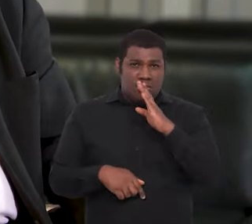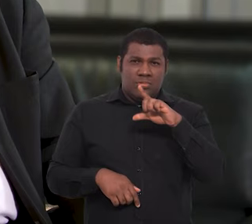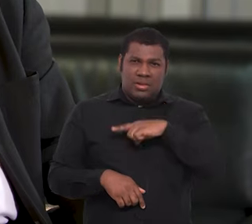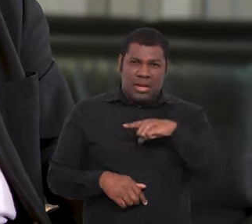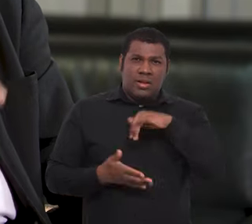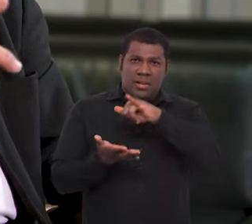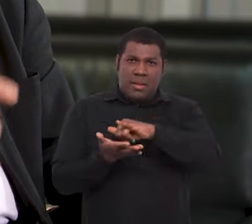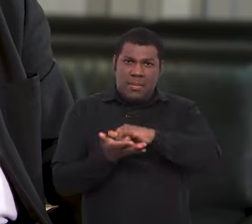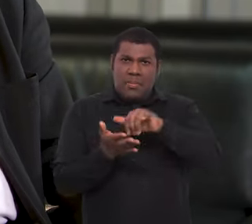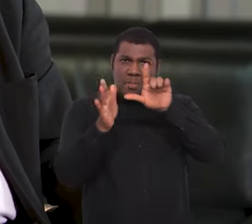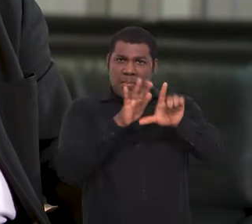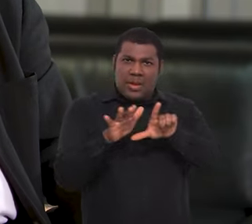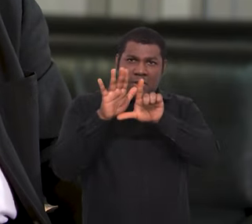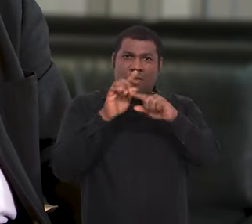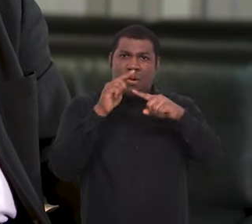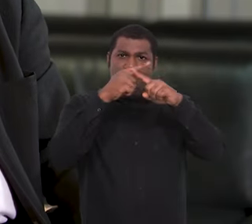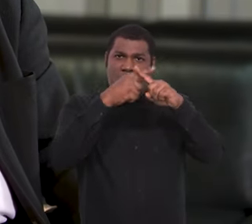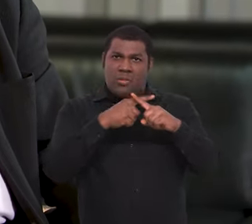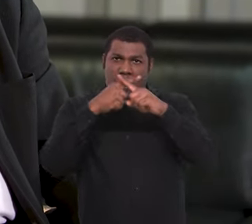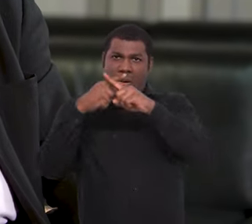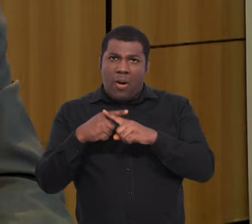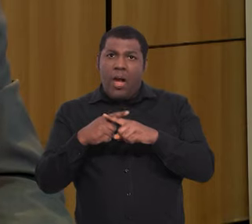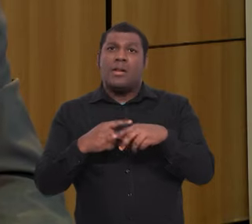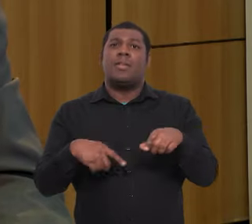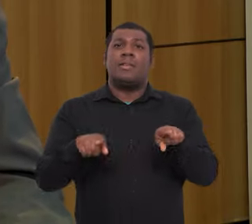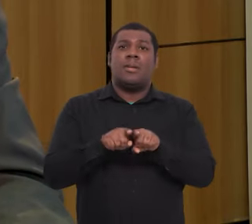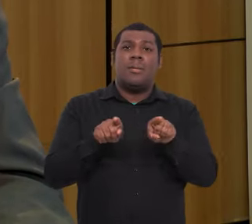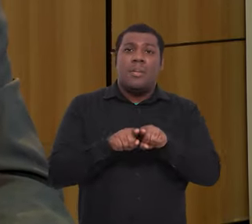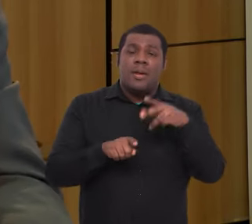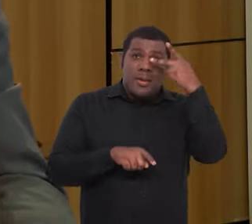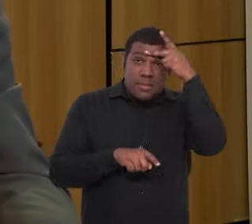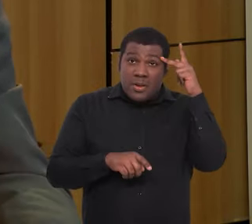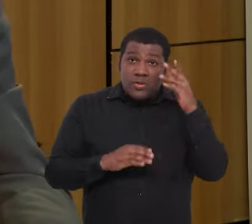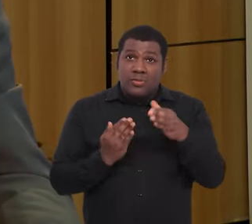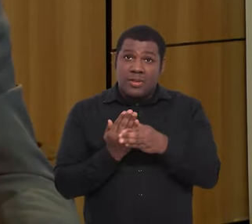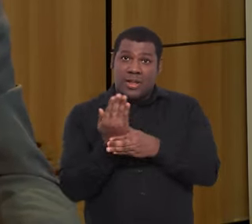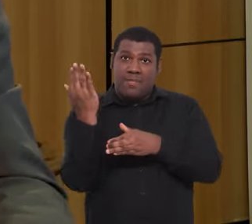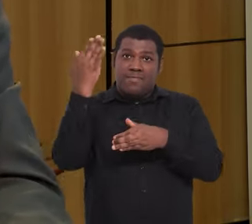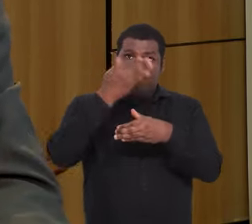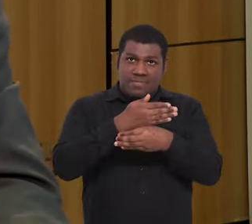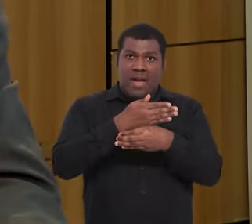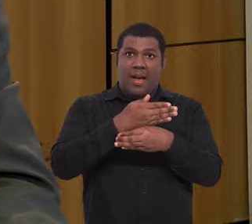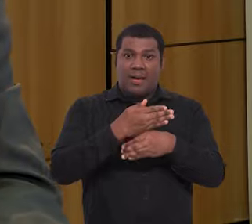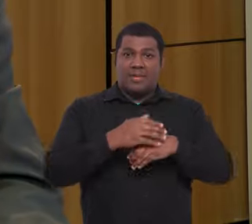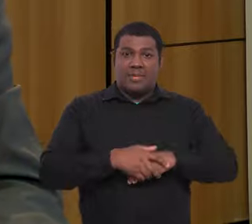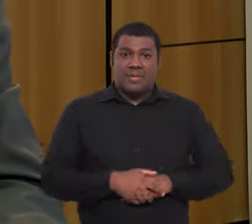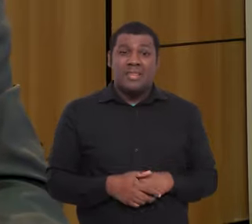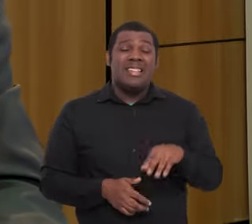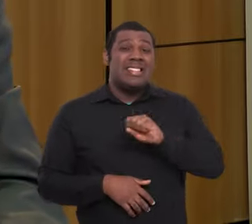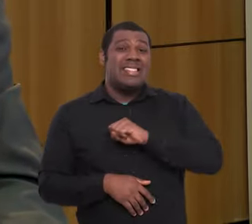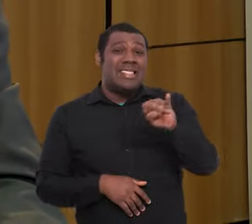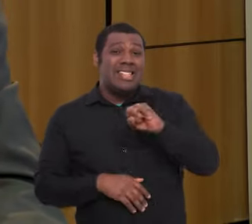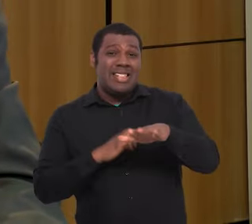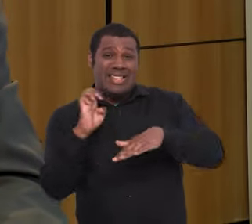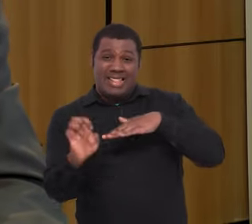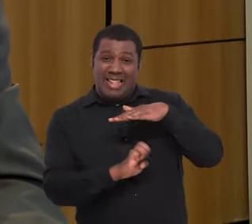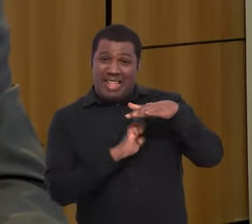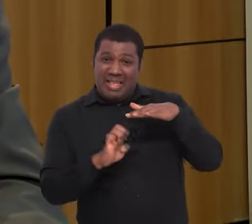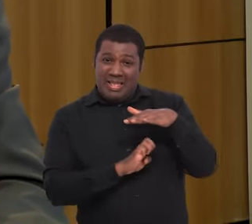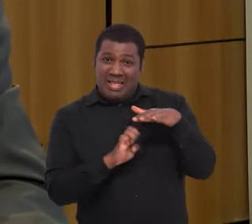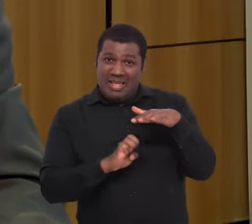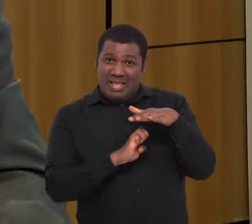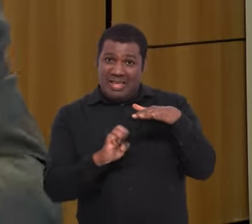plataformas segundo com os táxis tem os taxistas Então se as empresas exagerar esfolar o